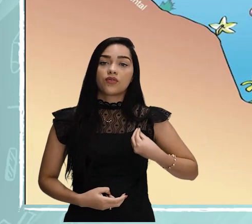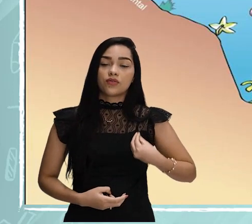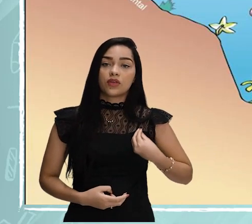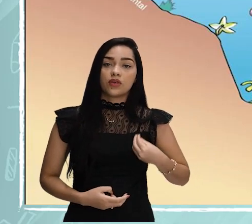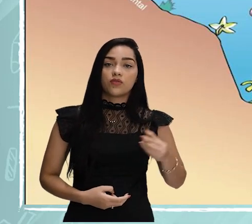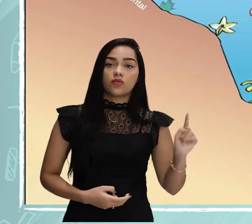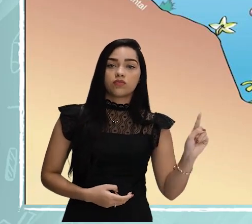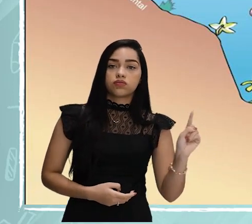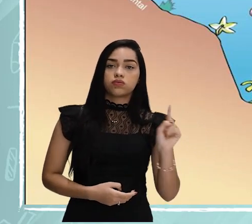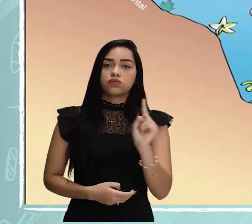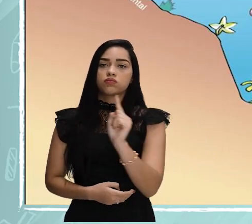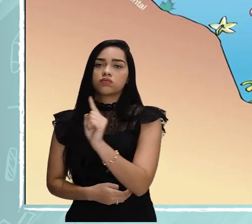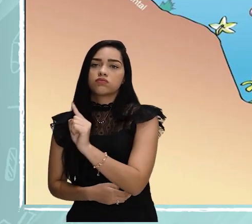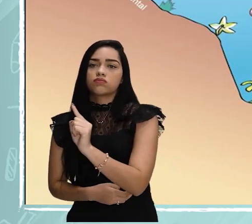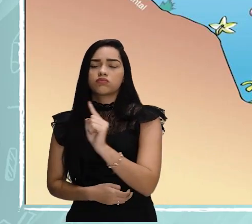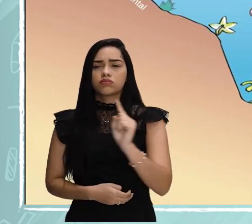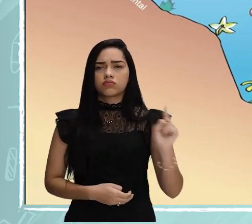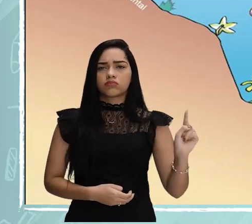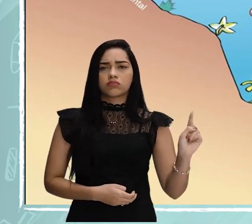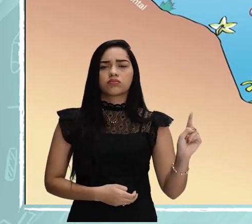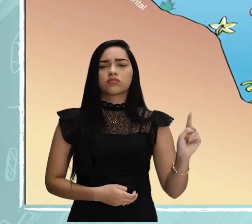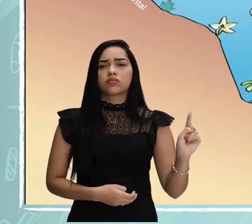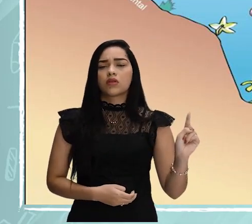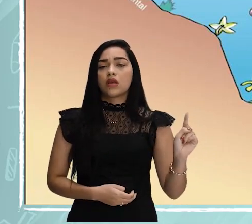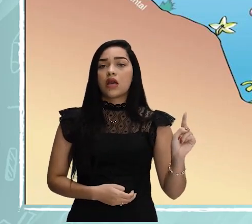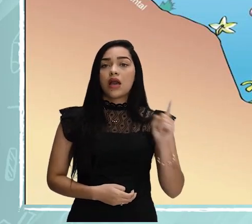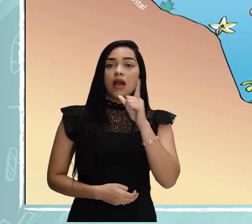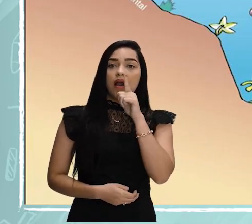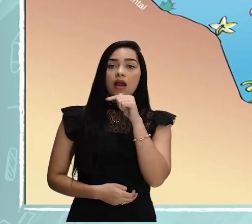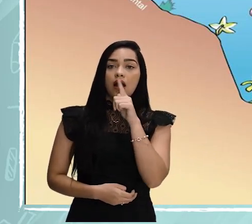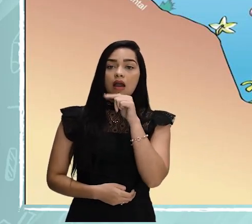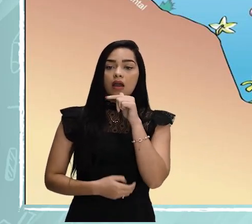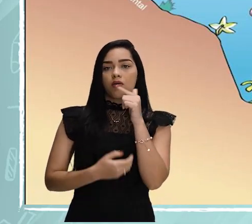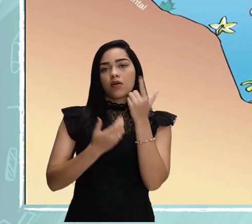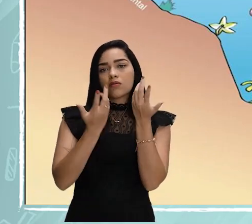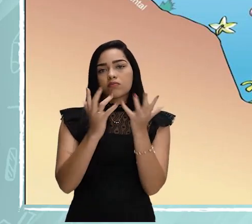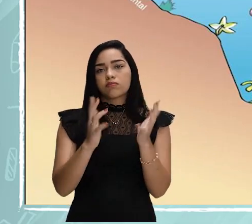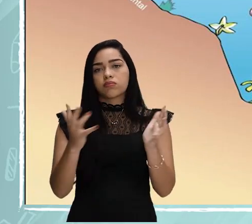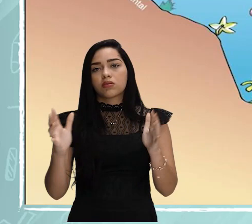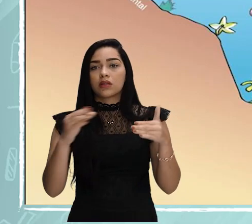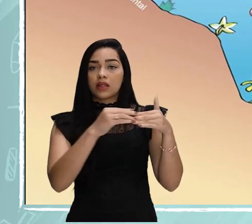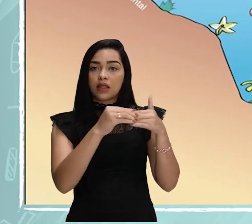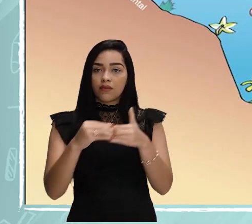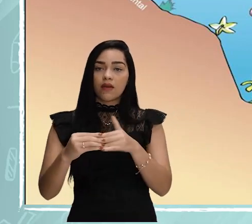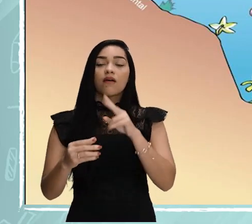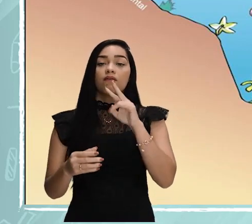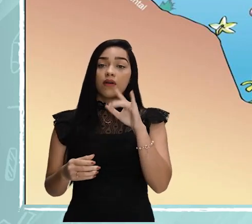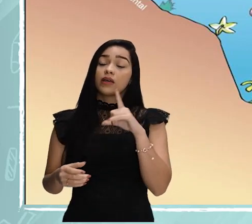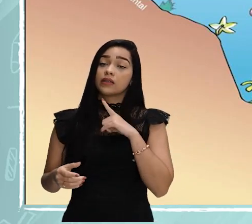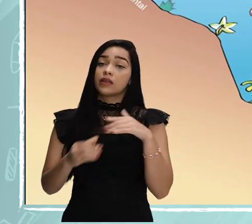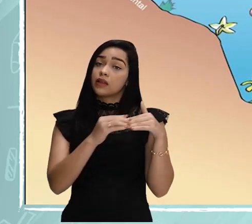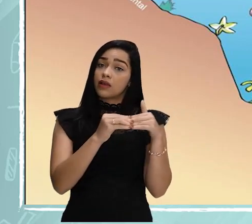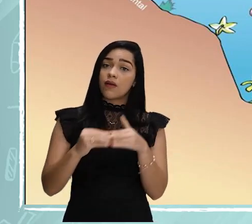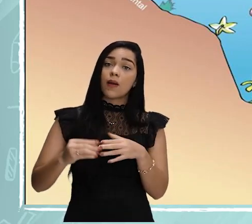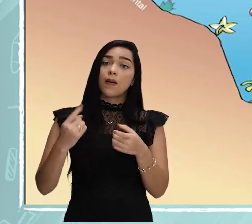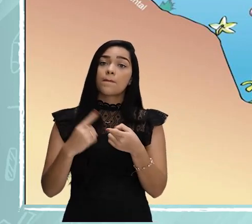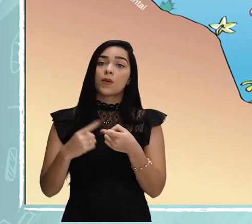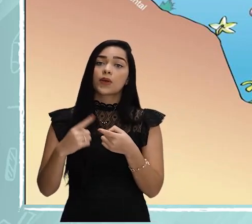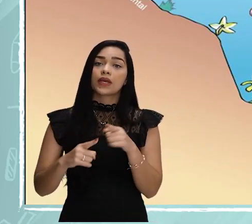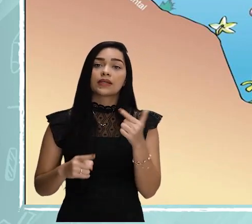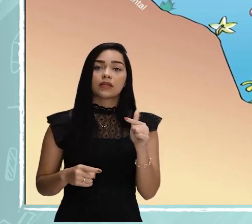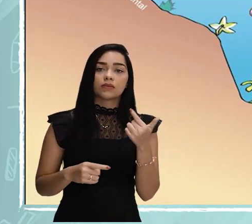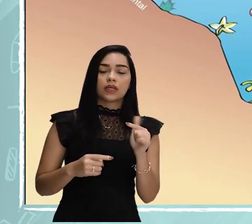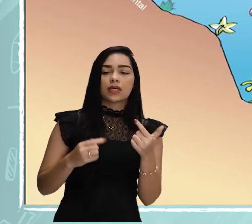deslocam passivamente, ou seja, para onde a água os levar, eles vão ser levados. Por quê? Eles não